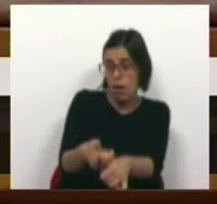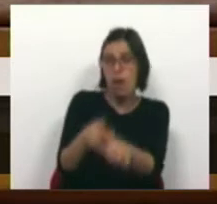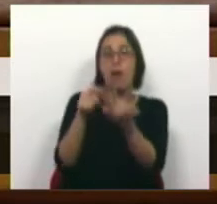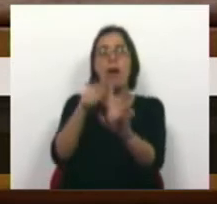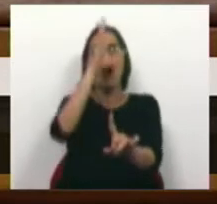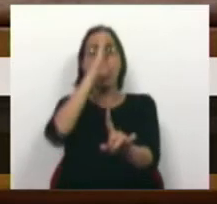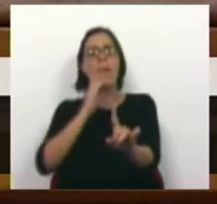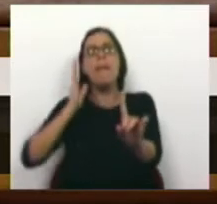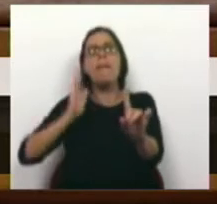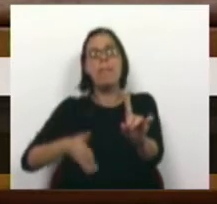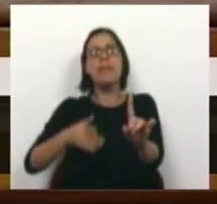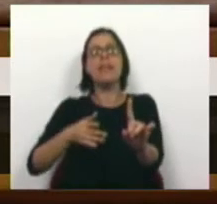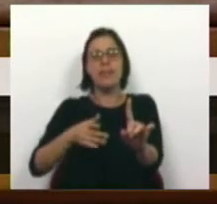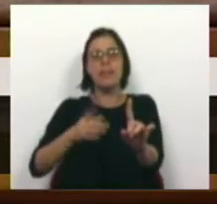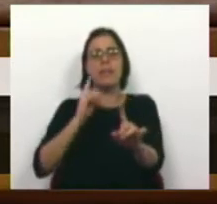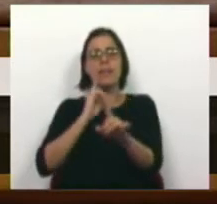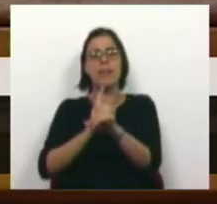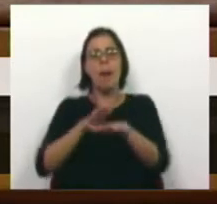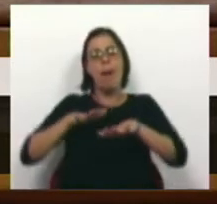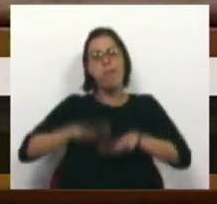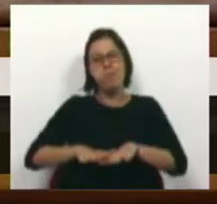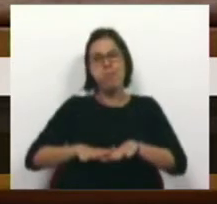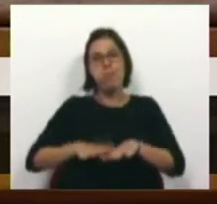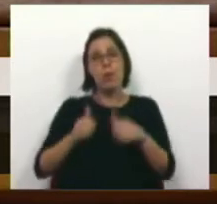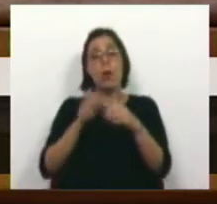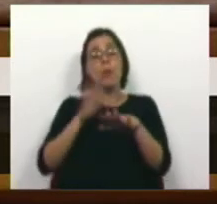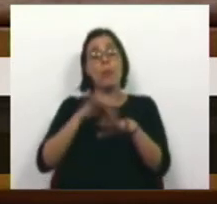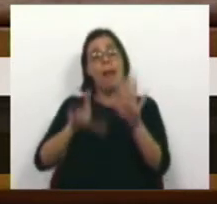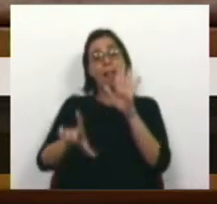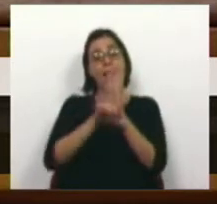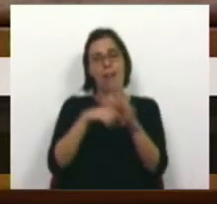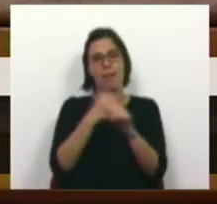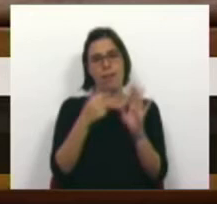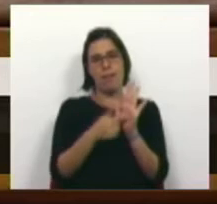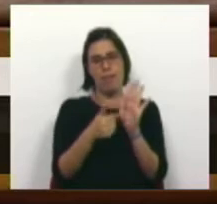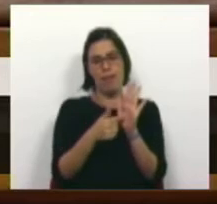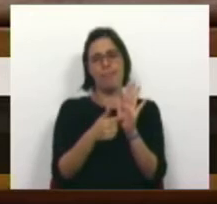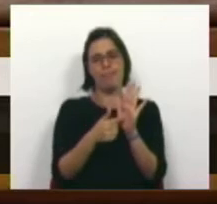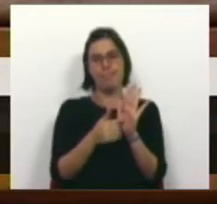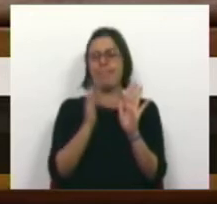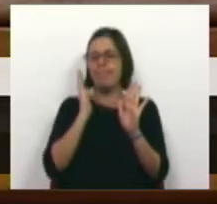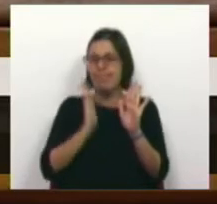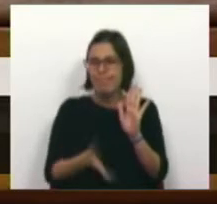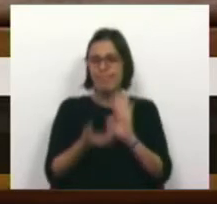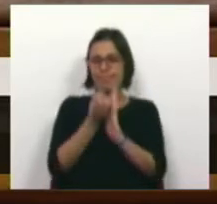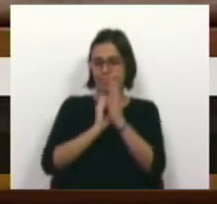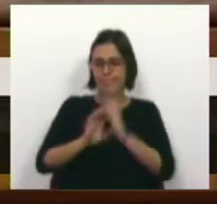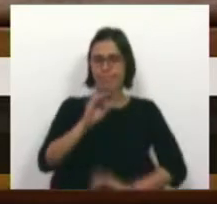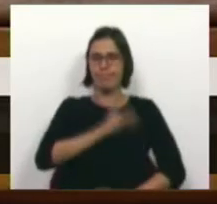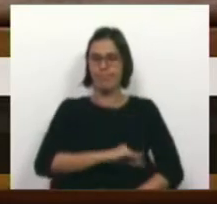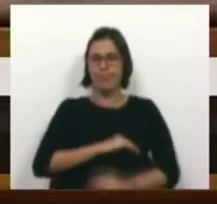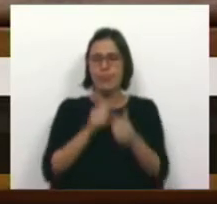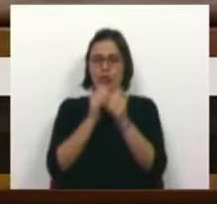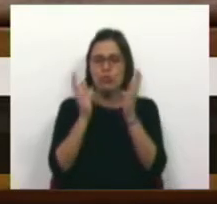este Governo tem de abandonar a sua paralisia em torno da legislação laboral. Precisamos de devolução de rendimentos